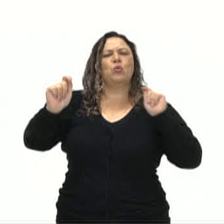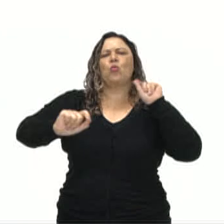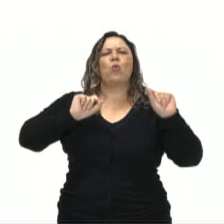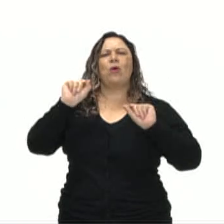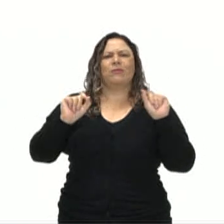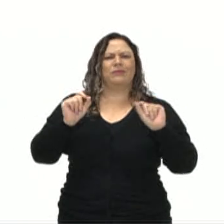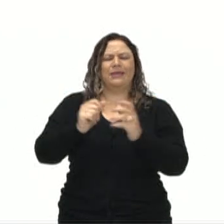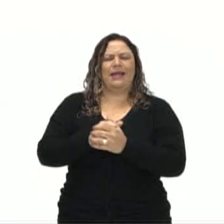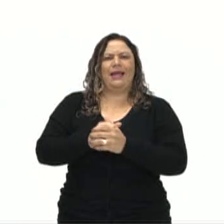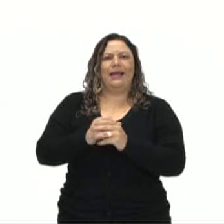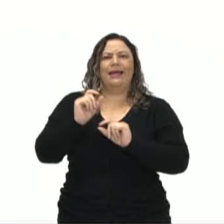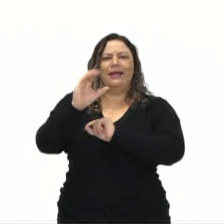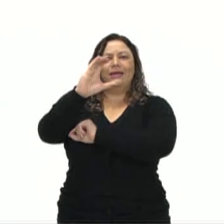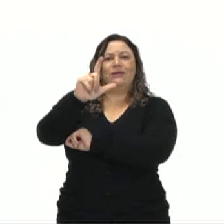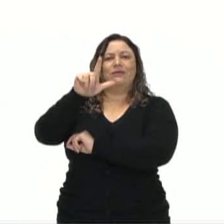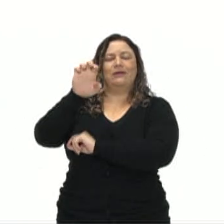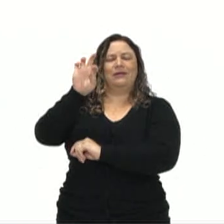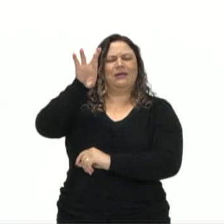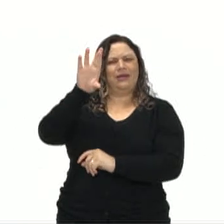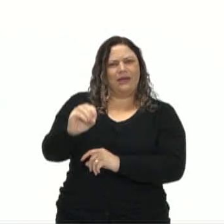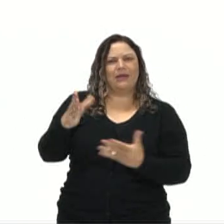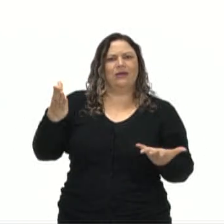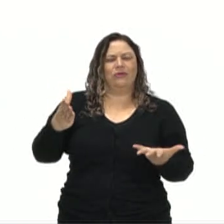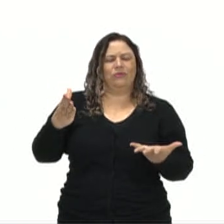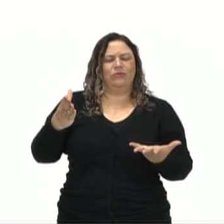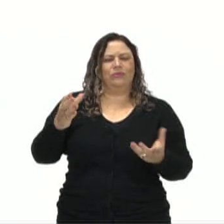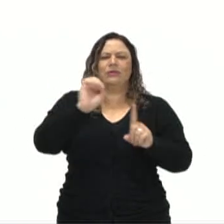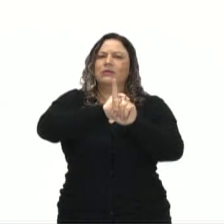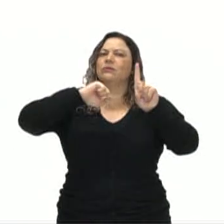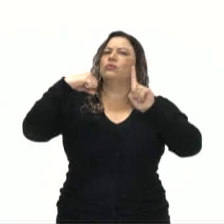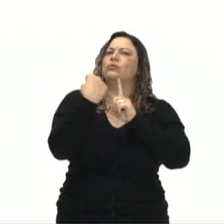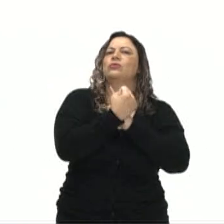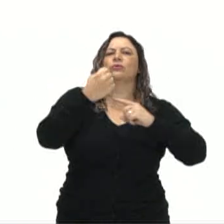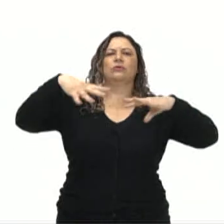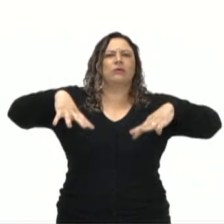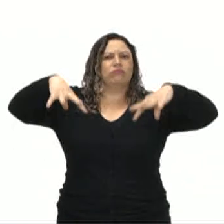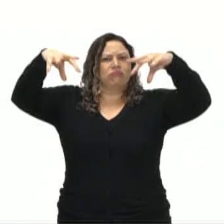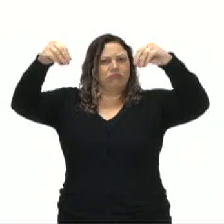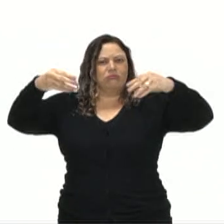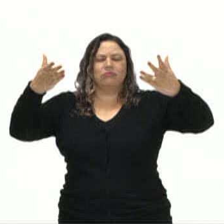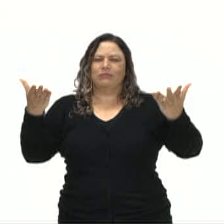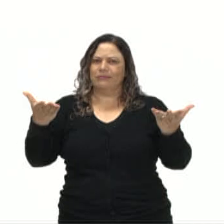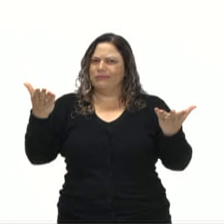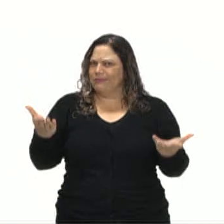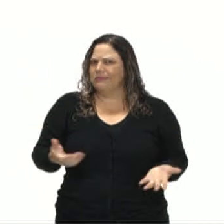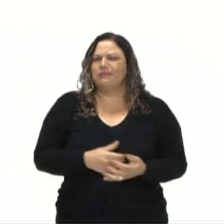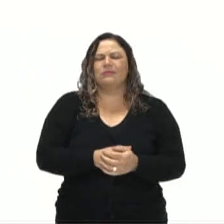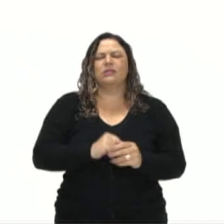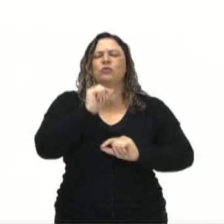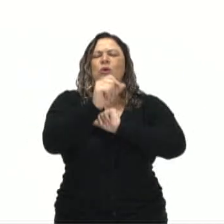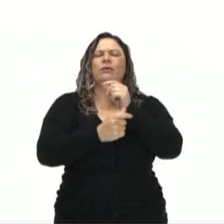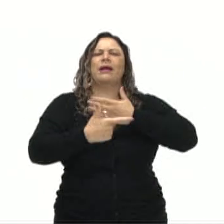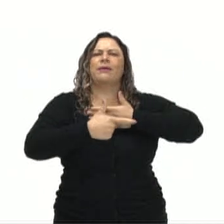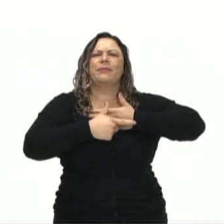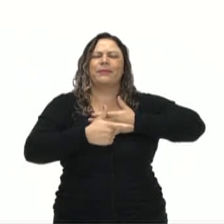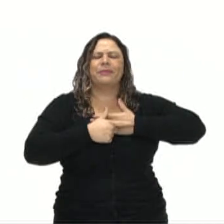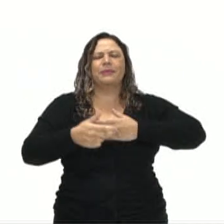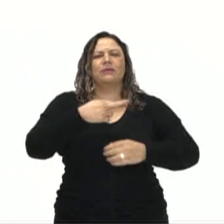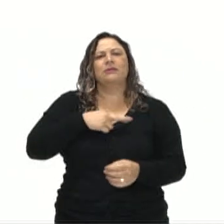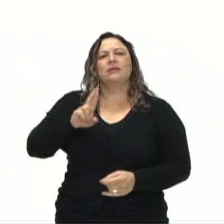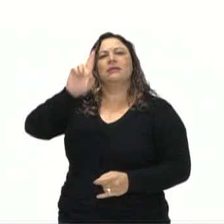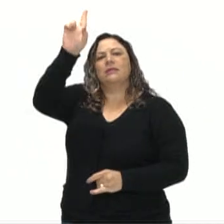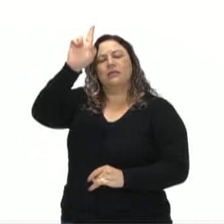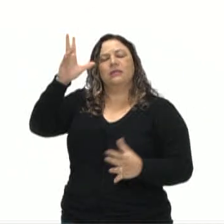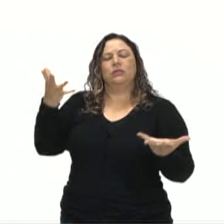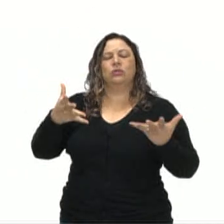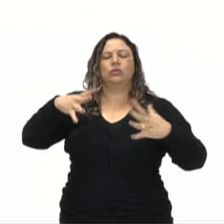do clero na sociedade medieval? Qual era o papel da religião na Idade Média? Veja, aqui nós